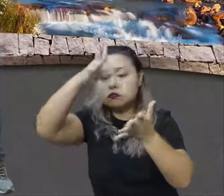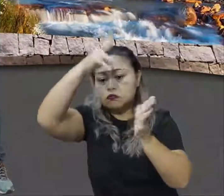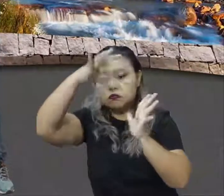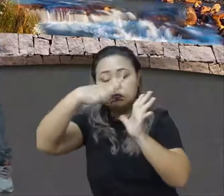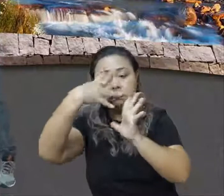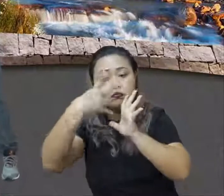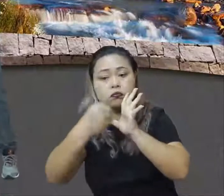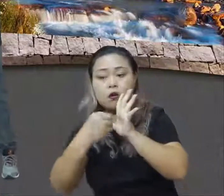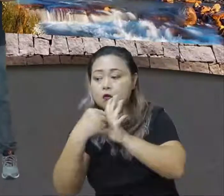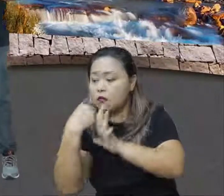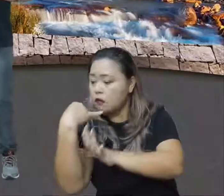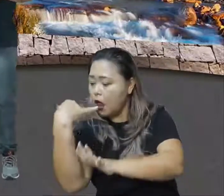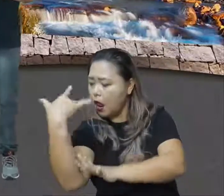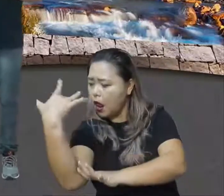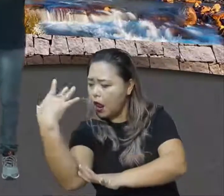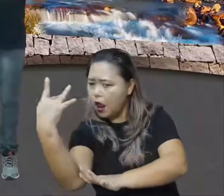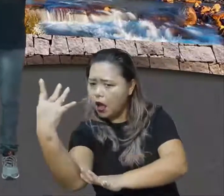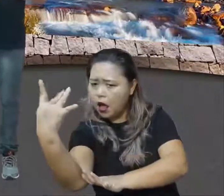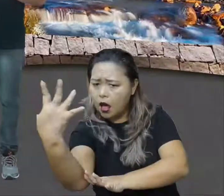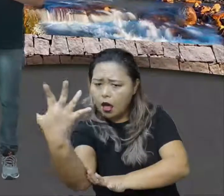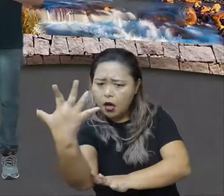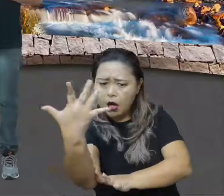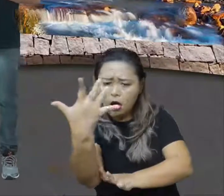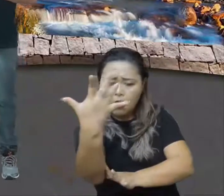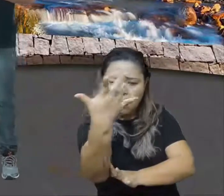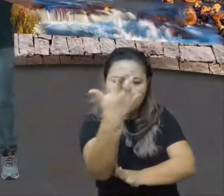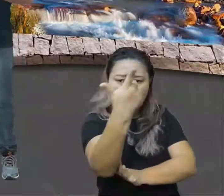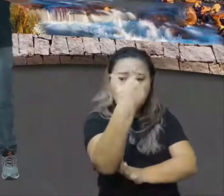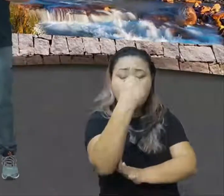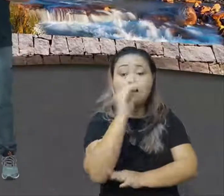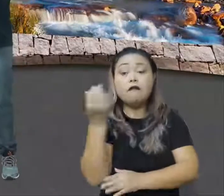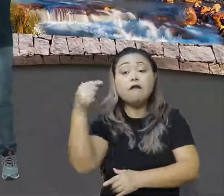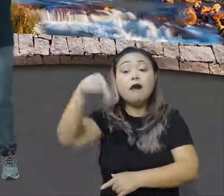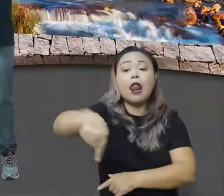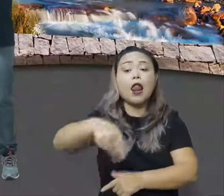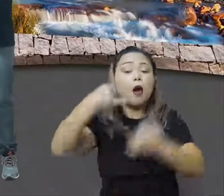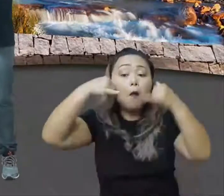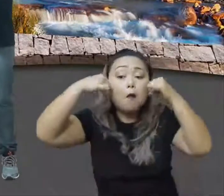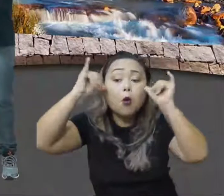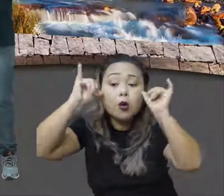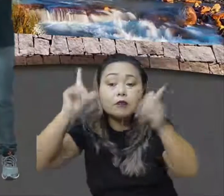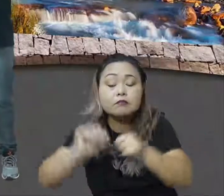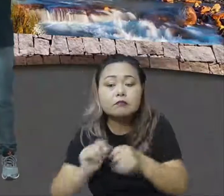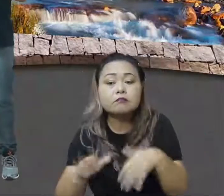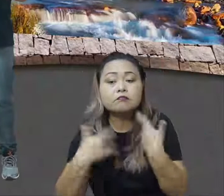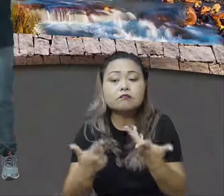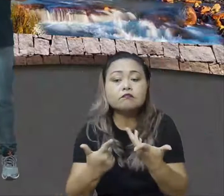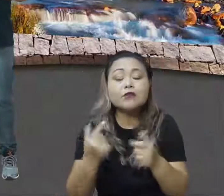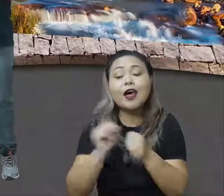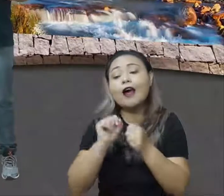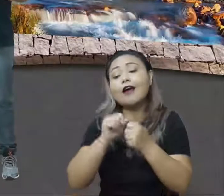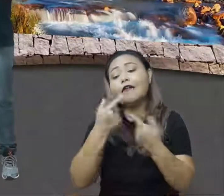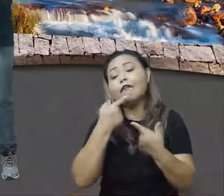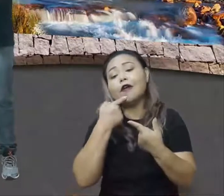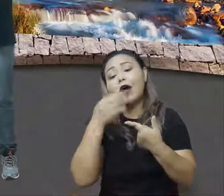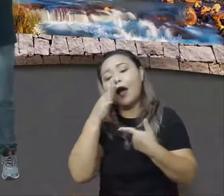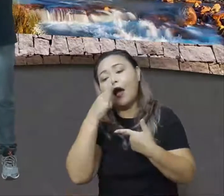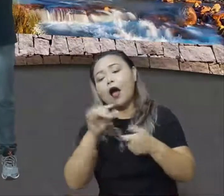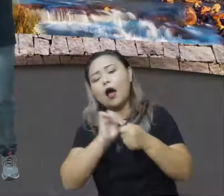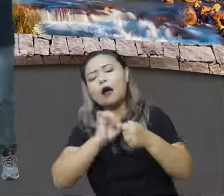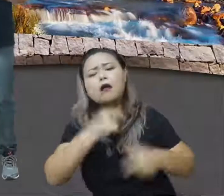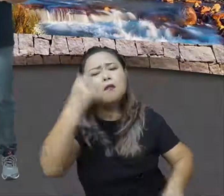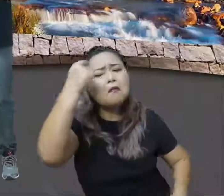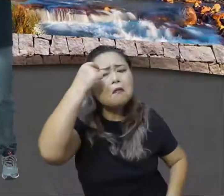grande desmatamento por causa da exploração de carne. Aí vem a crítica sobre a Amazônia. Pare